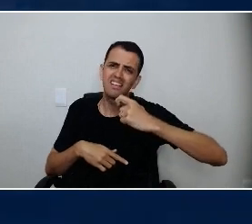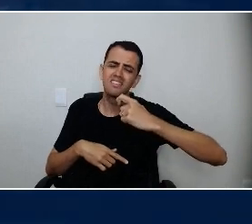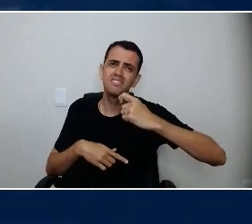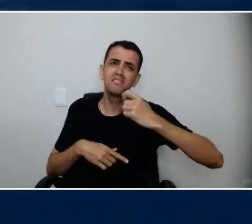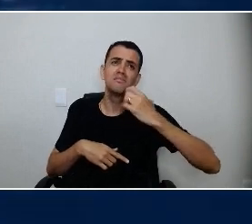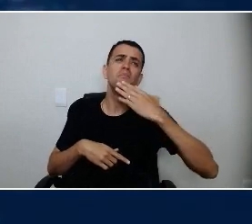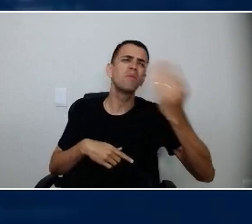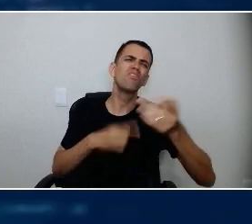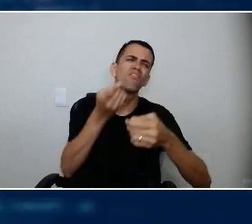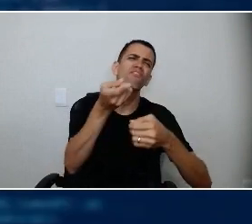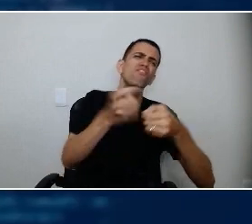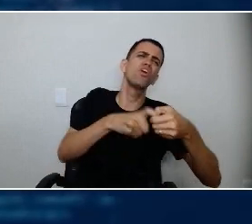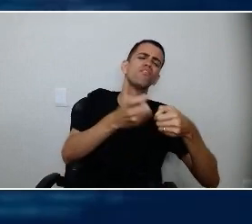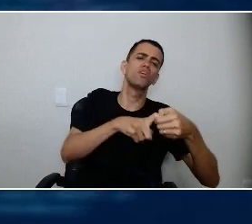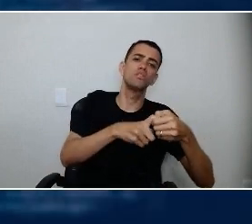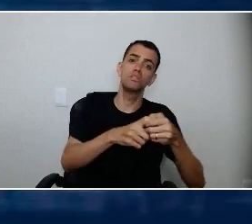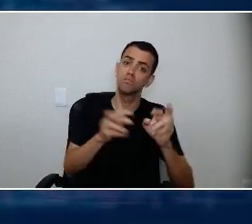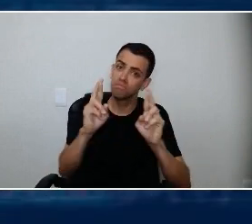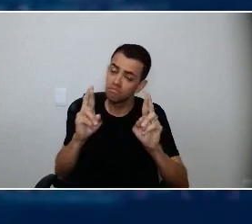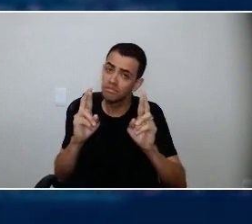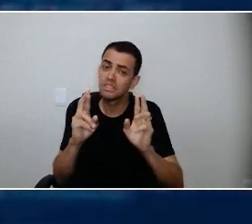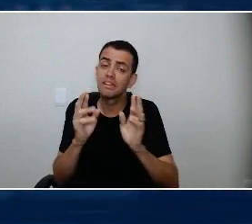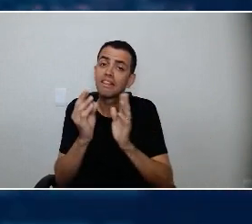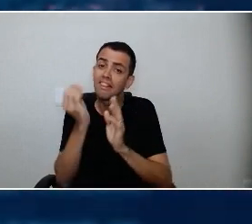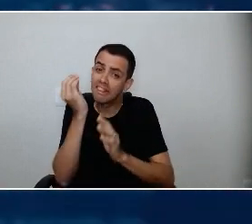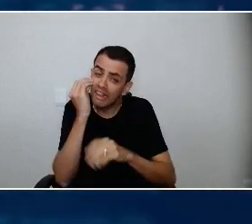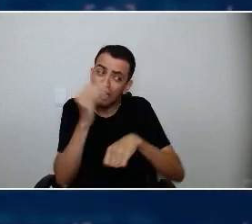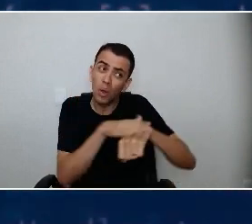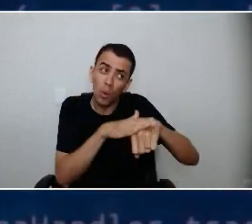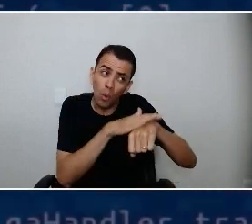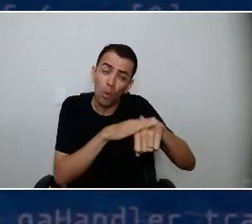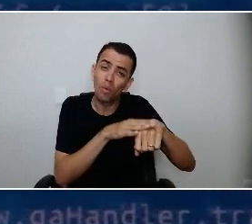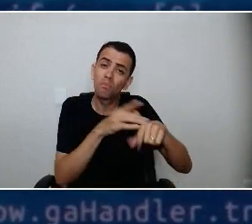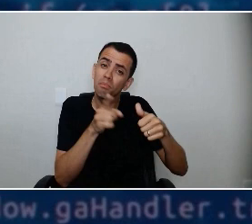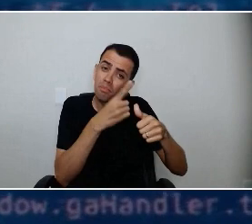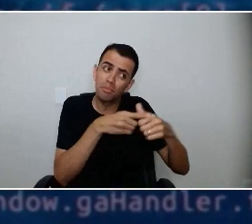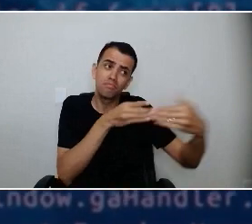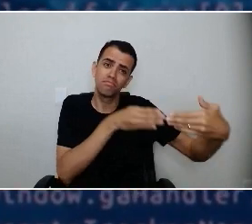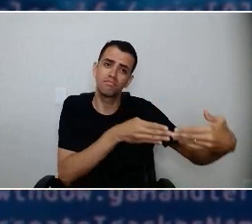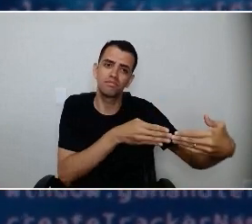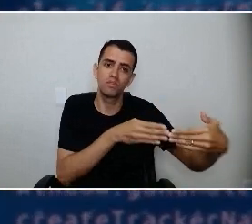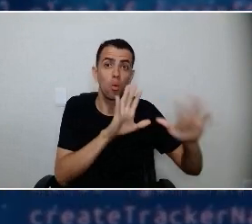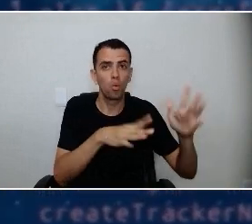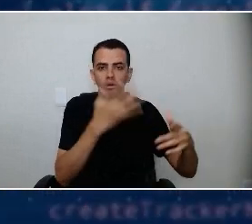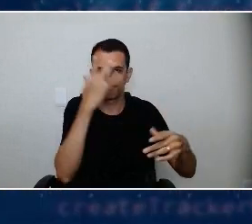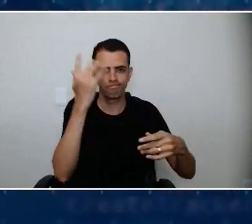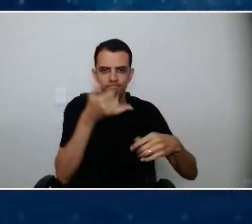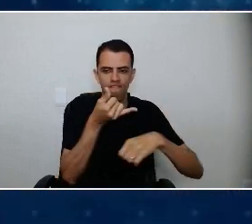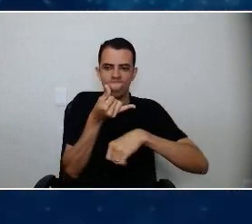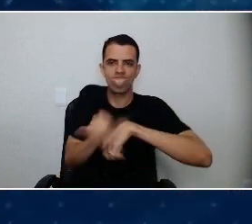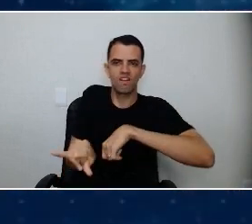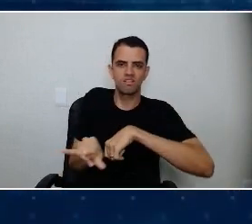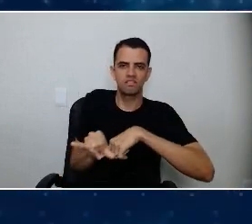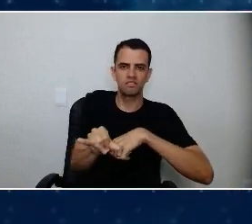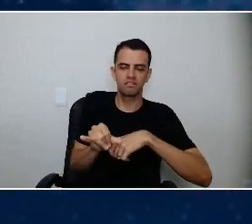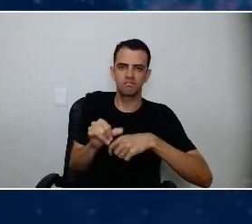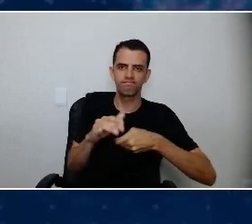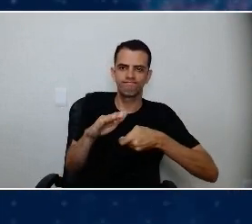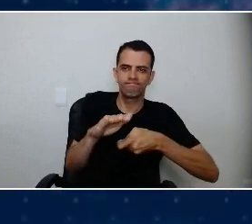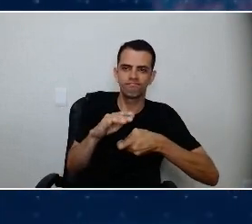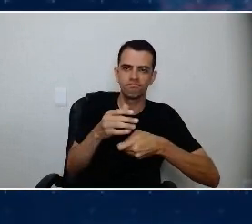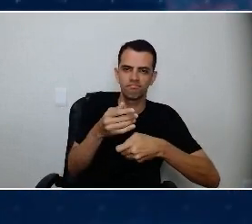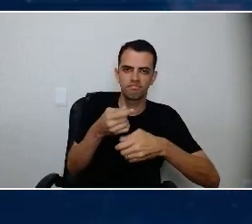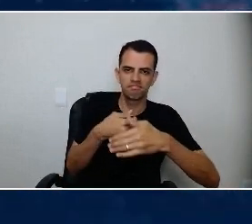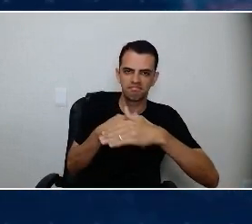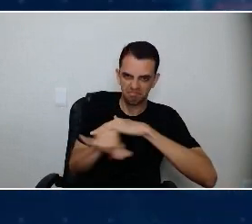isso pelo amor de Deus ele fica desesperado oi ou é fraude né e fraude não tem jeito fraude fraude é uma coisa que a gente trabalha muito forte lá na rid